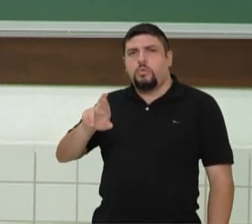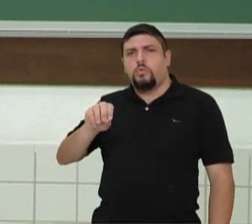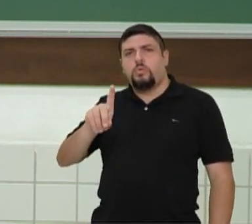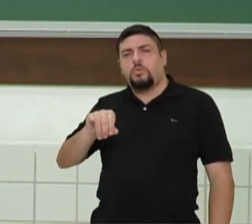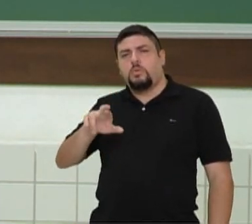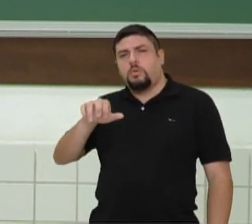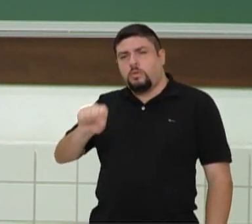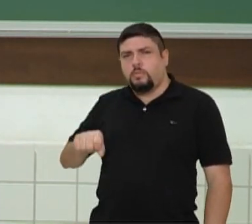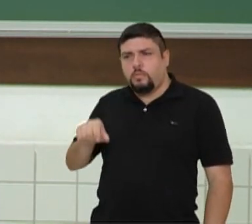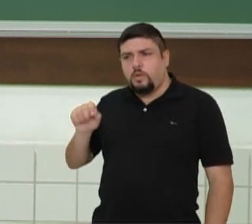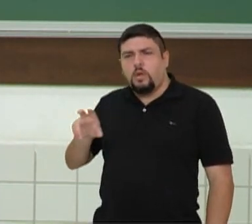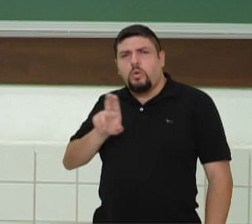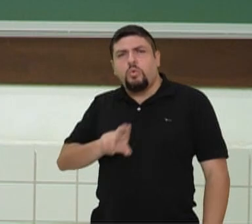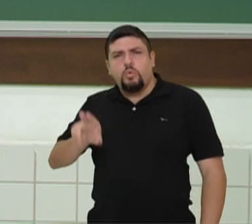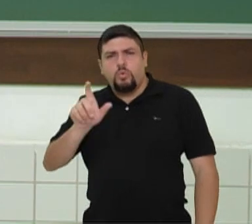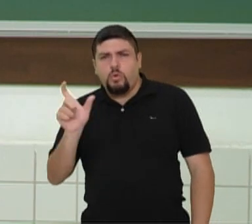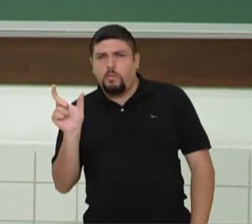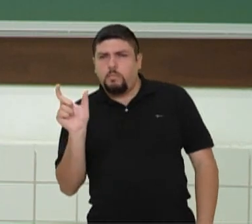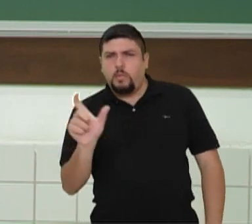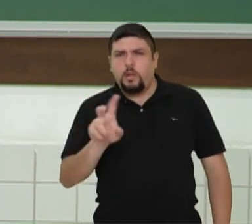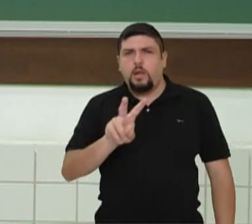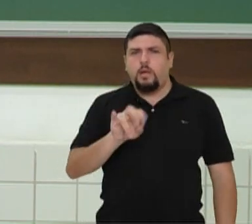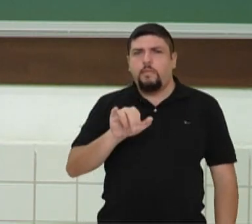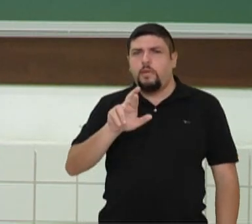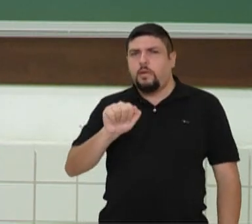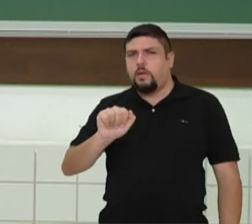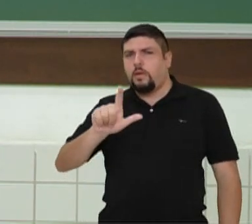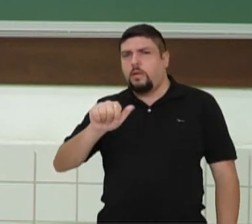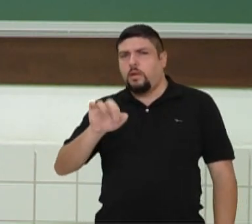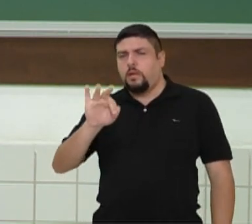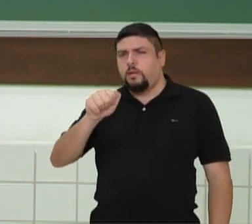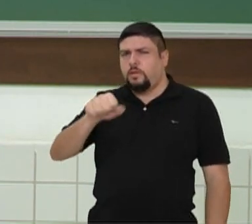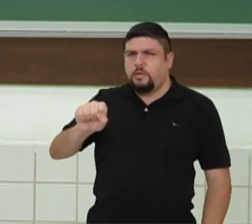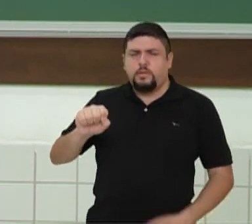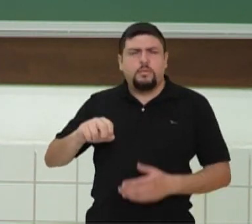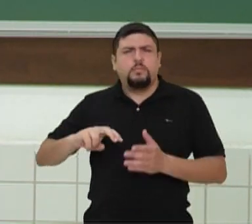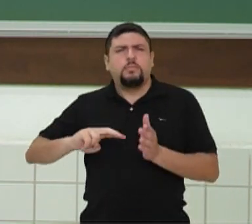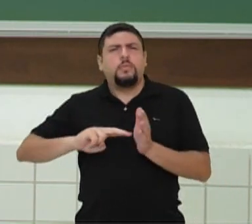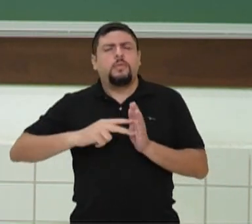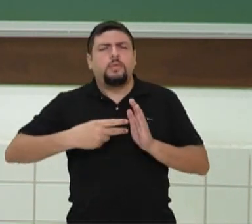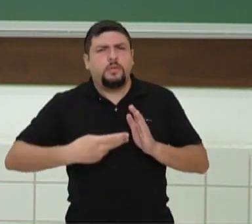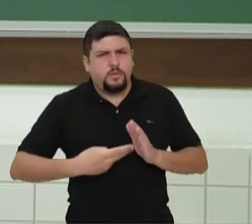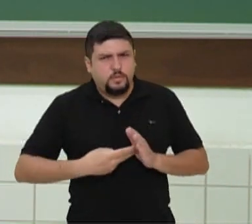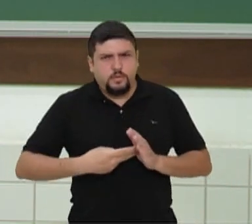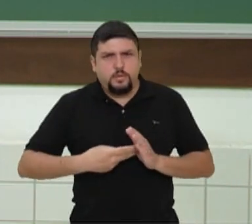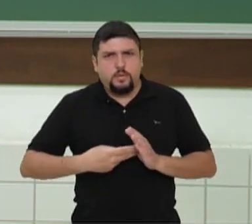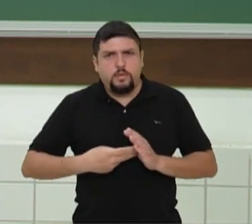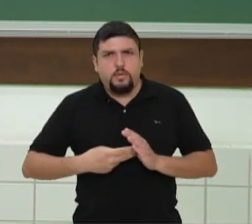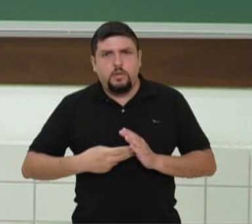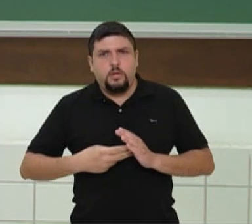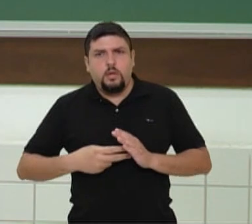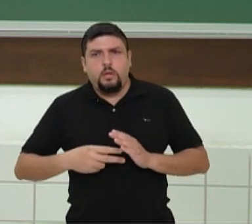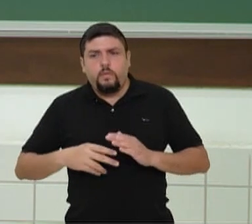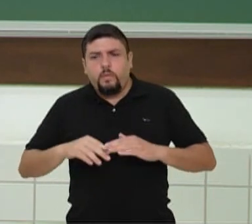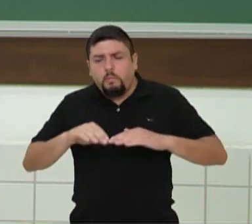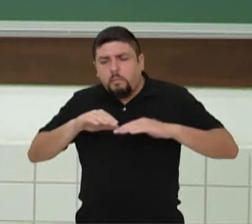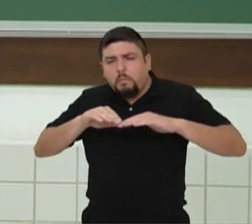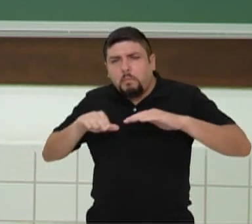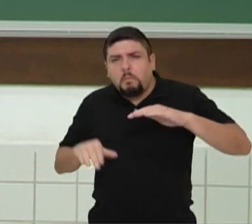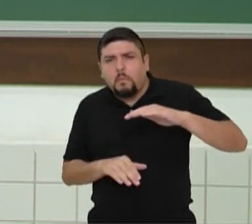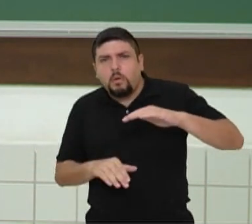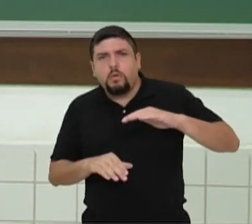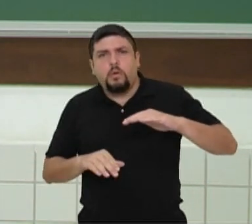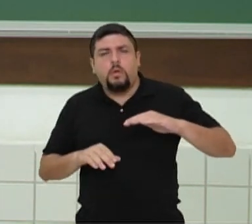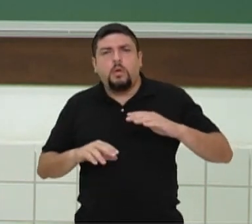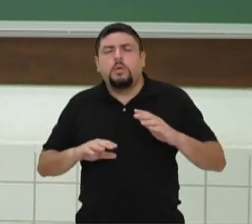usou esse termo para representar uma certa inferioridade brasileira que, embora sejamos esforçados, um povo criativo,